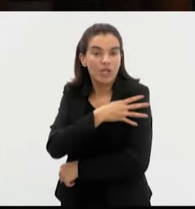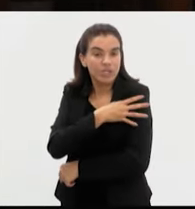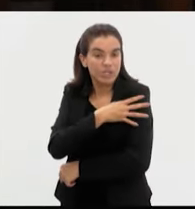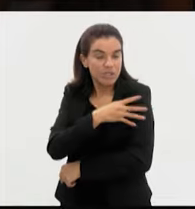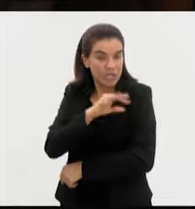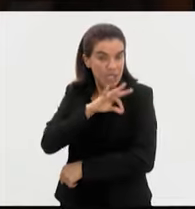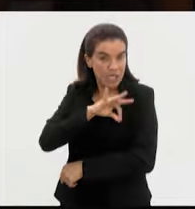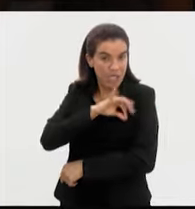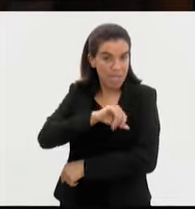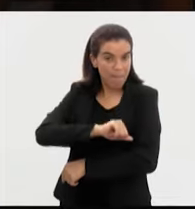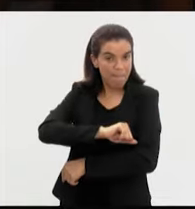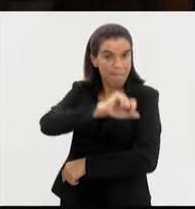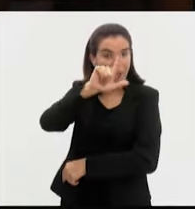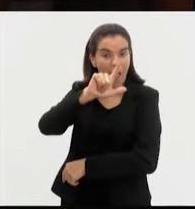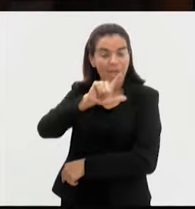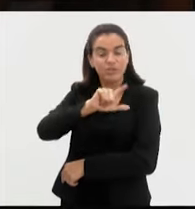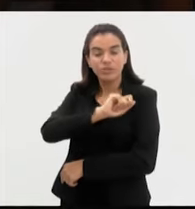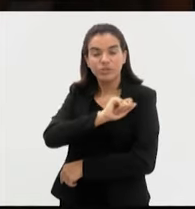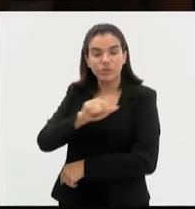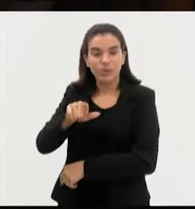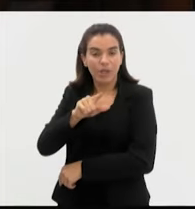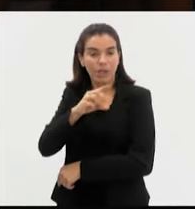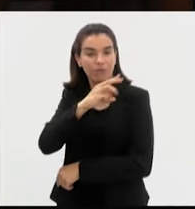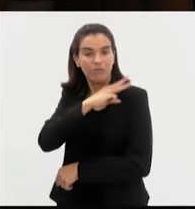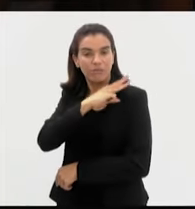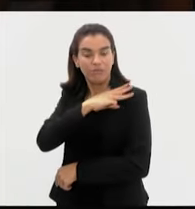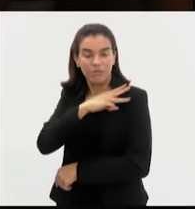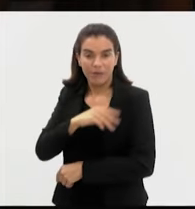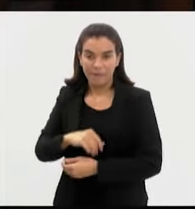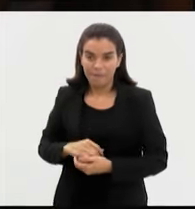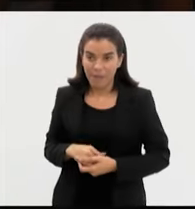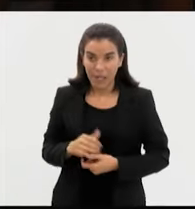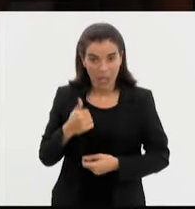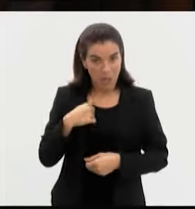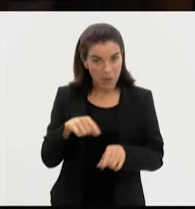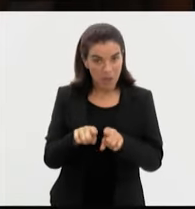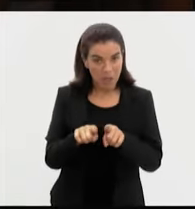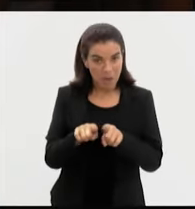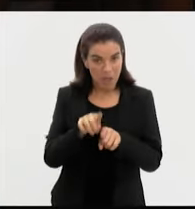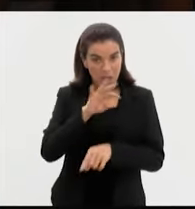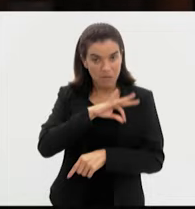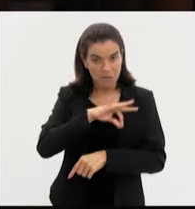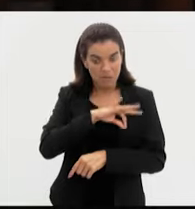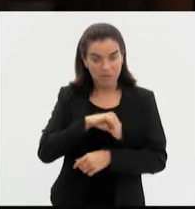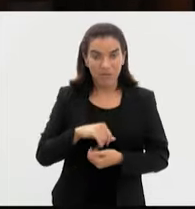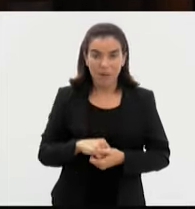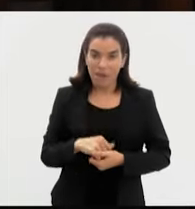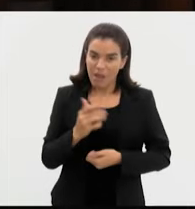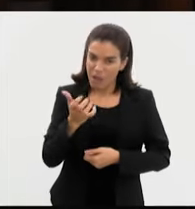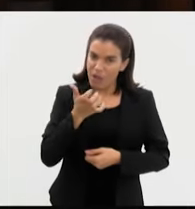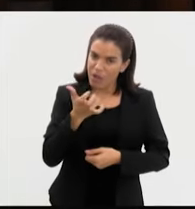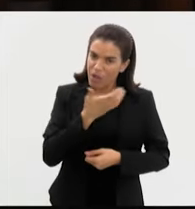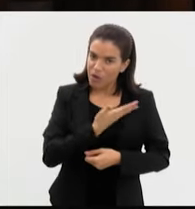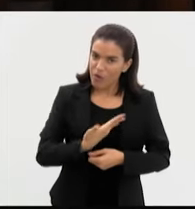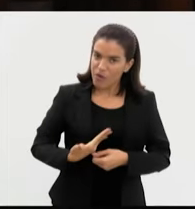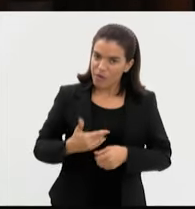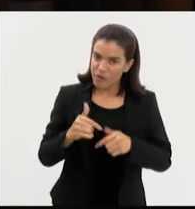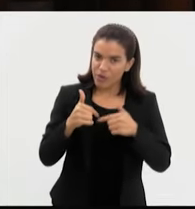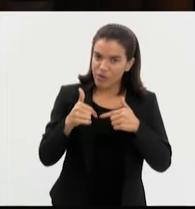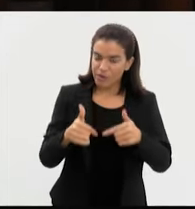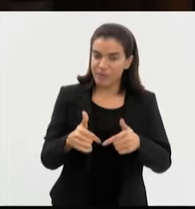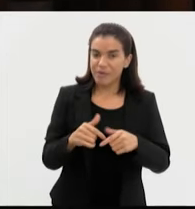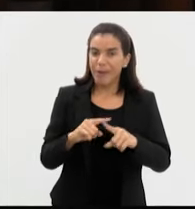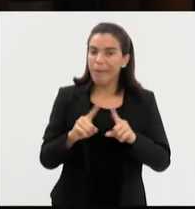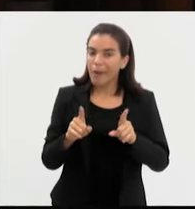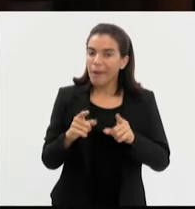reformado eu entendo eu concordo eu ia ser beneficiado também eu quero que o governador faa isso mas